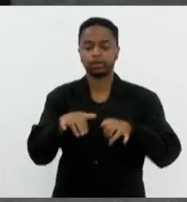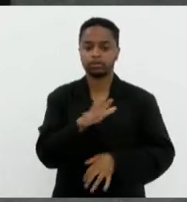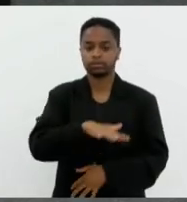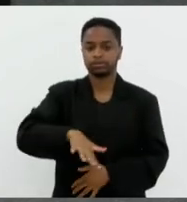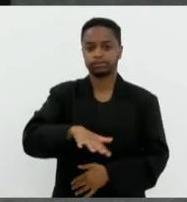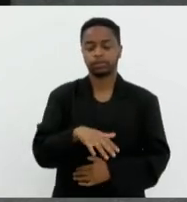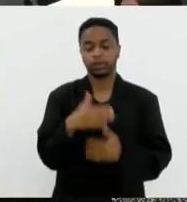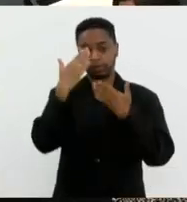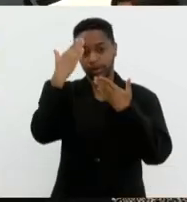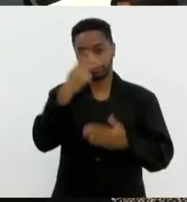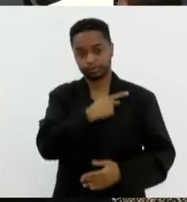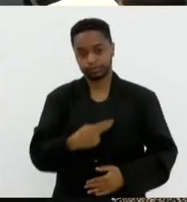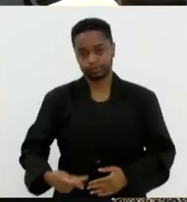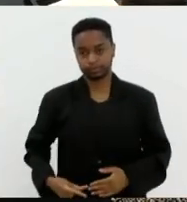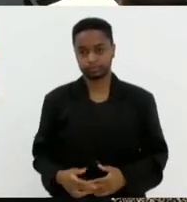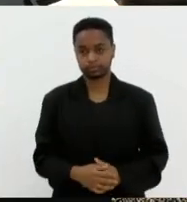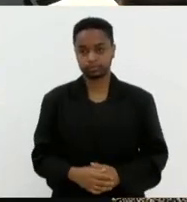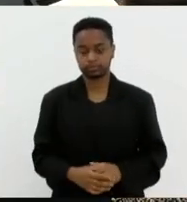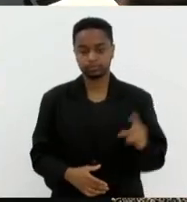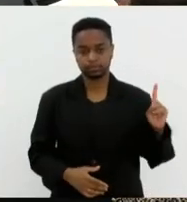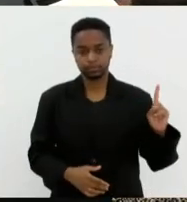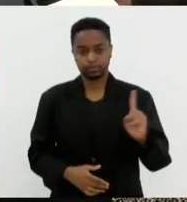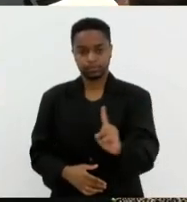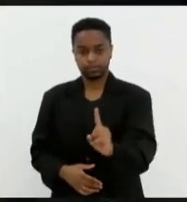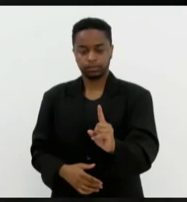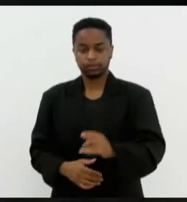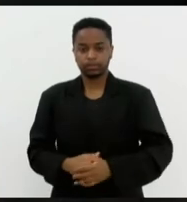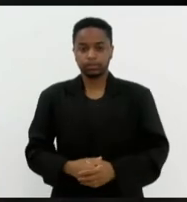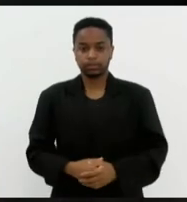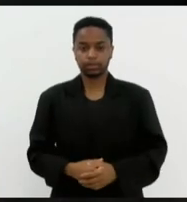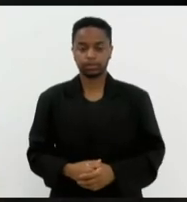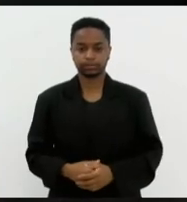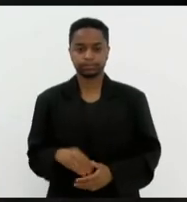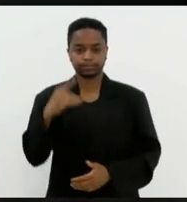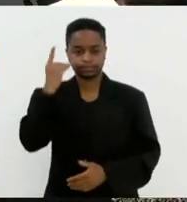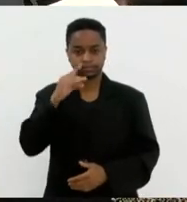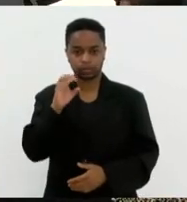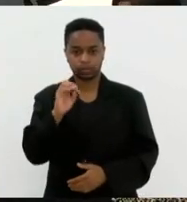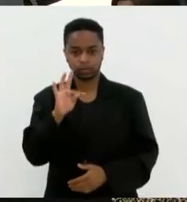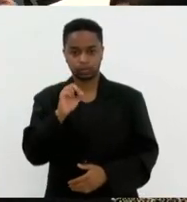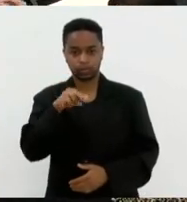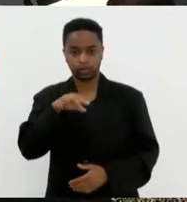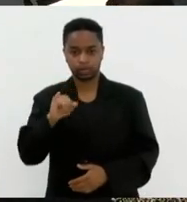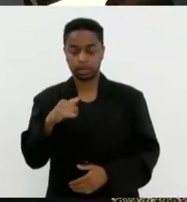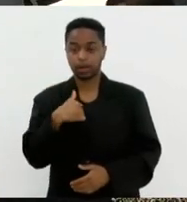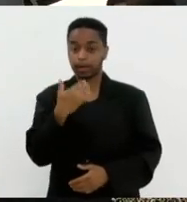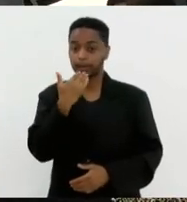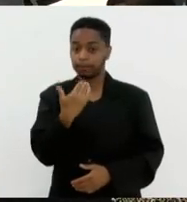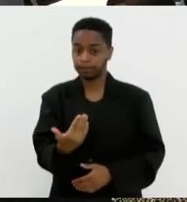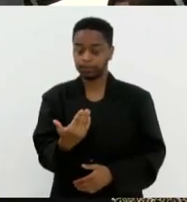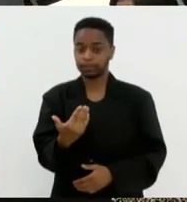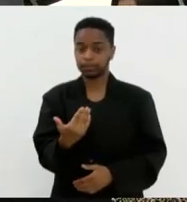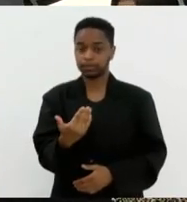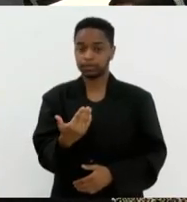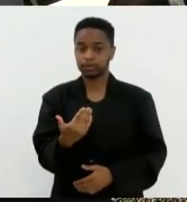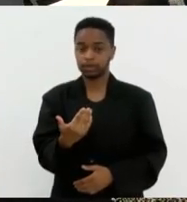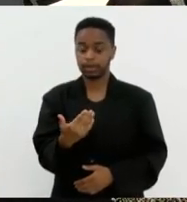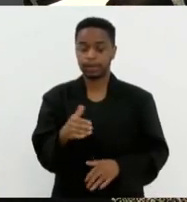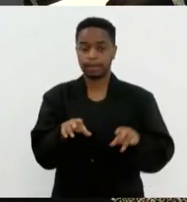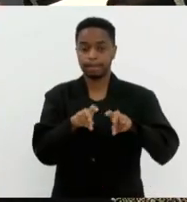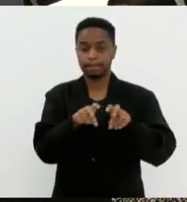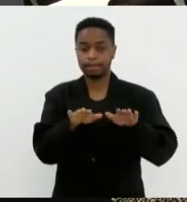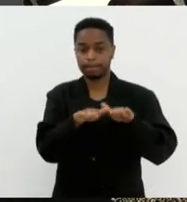obrigada, senhora presidenta. Presidenta. Deputado Antônio de Paula. É uma solicitação que eu faço à mesa